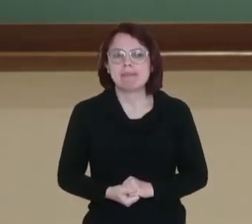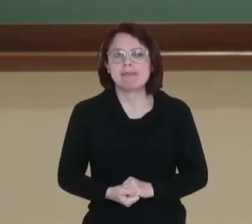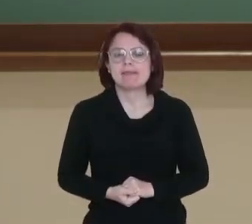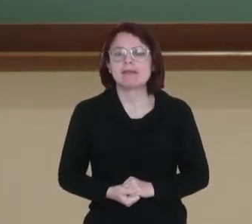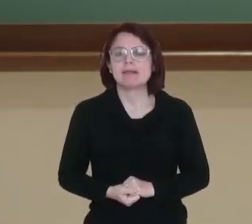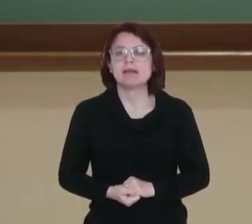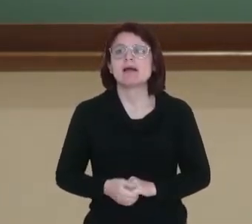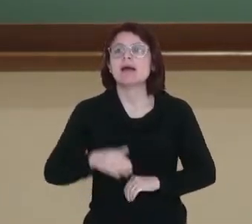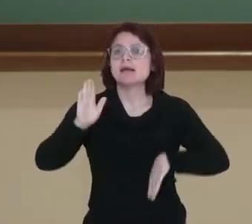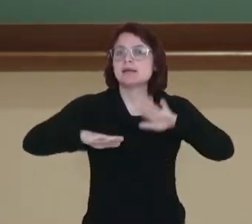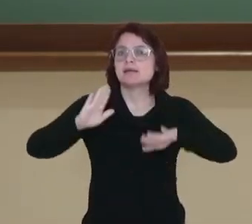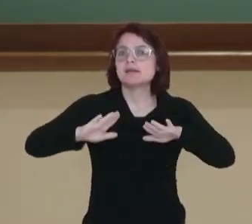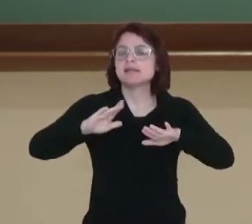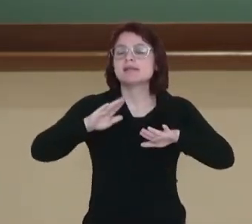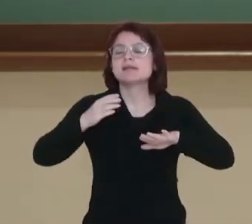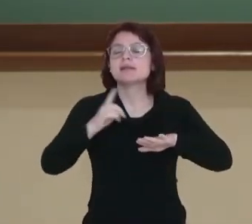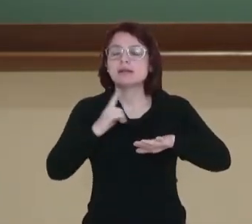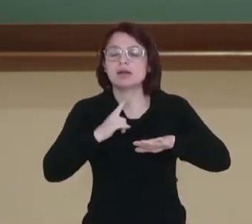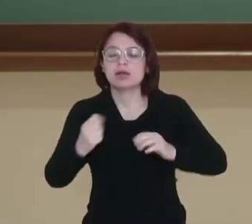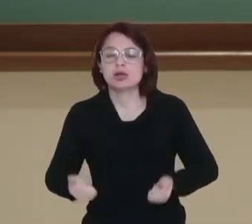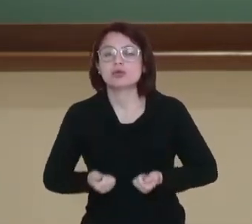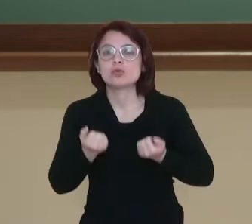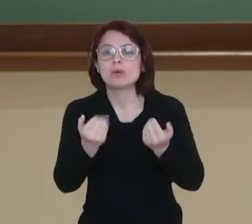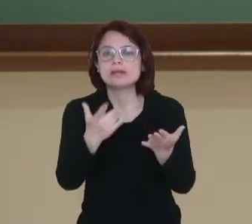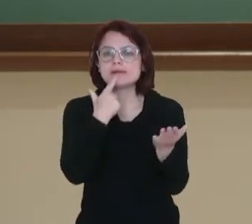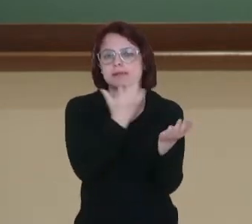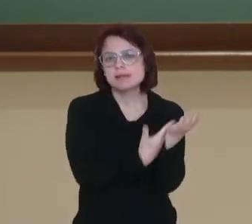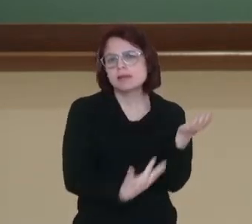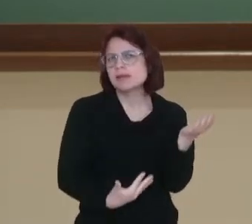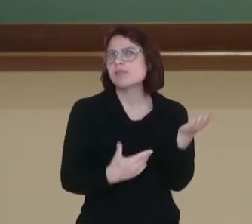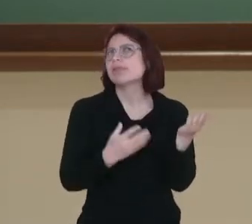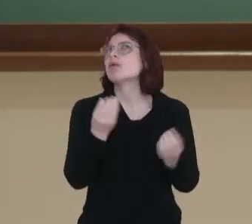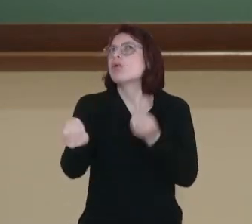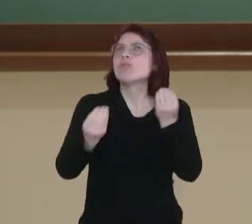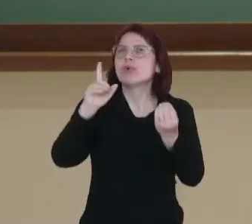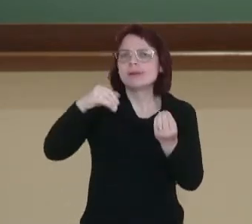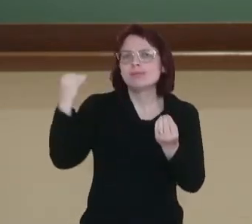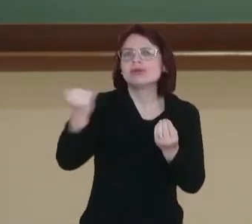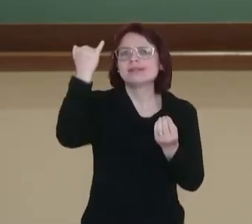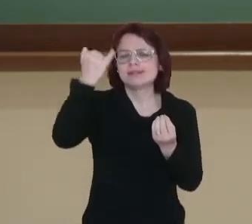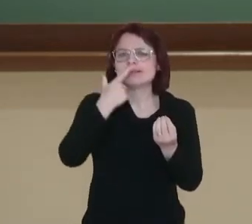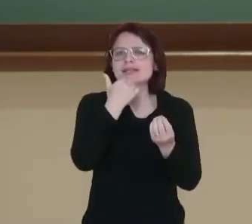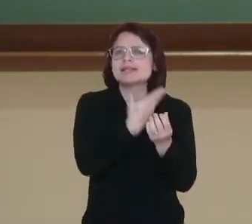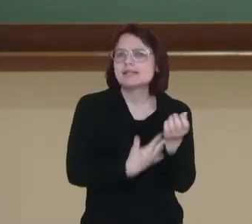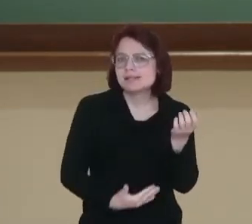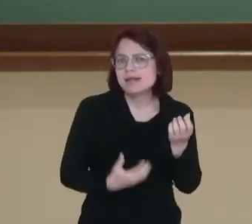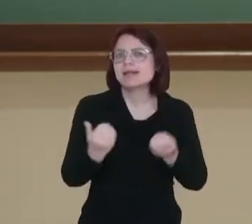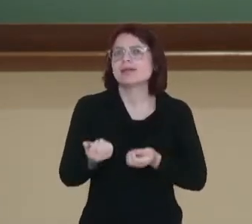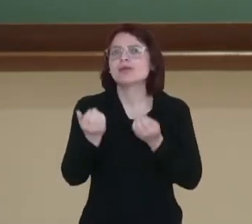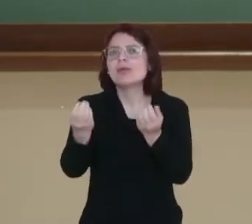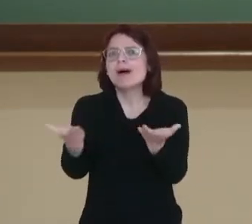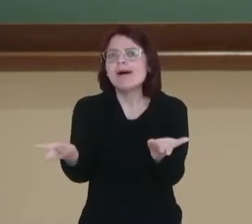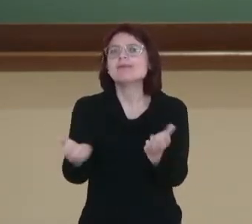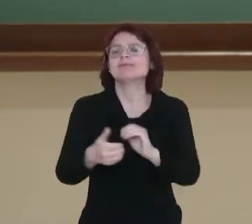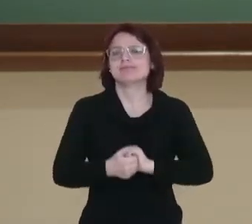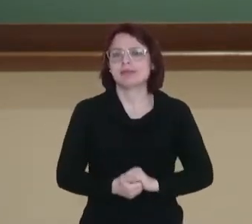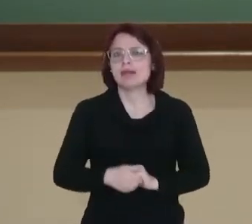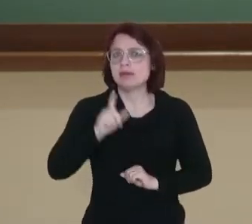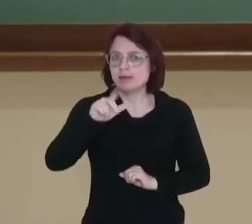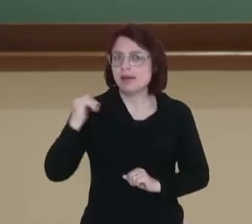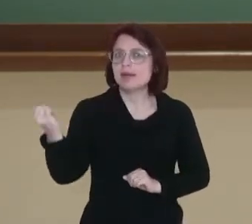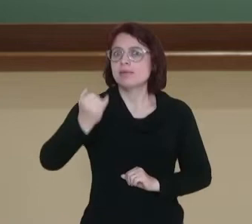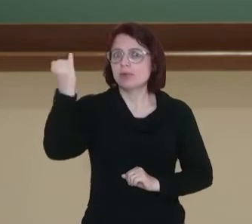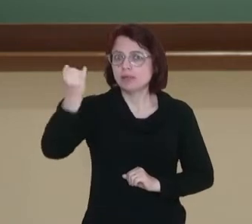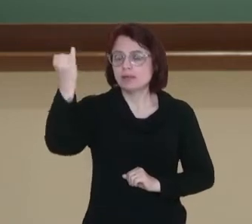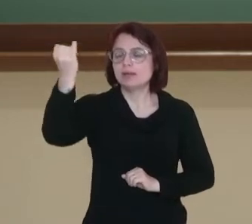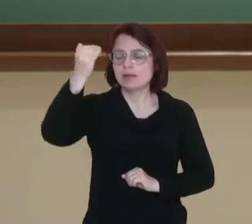ser sobre doação de sangue, o quanto é importante doar um sangue e como isso contribui para as pessoas que doam ou